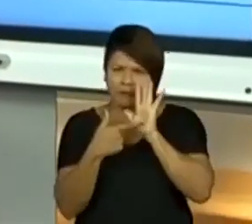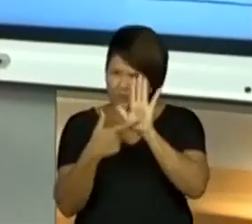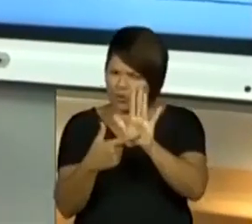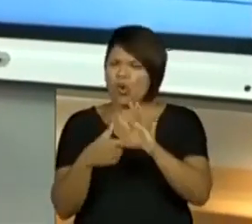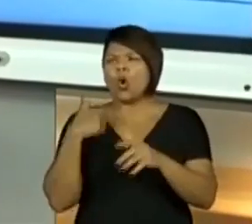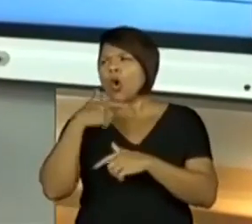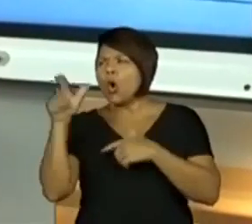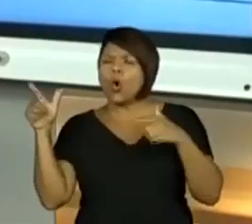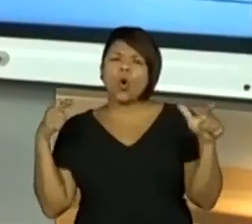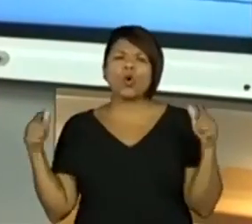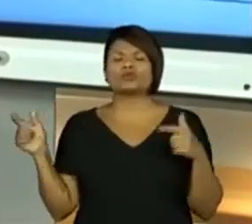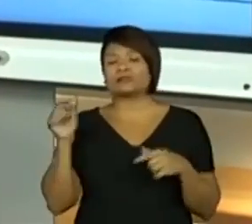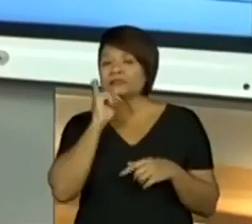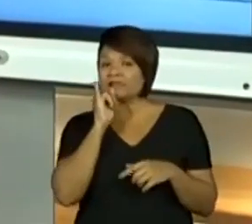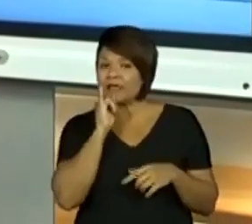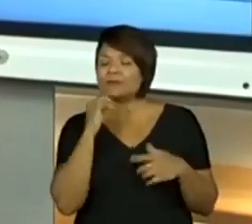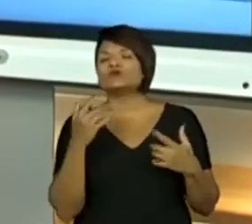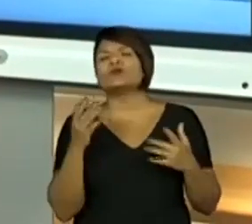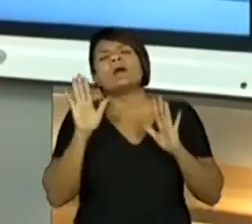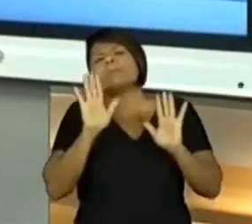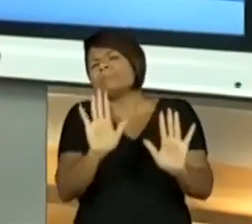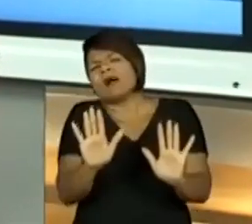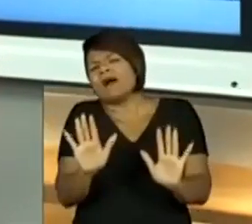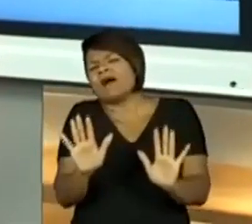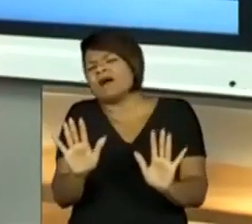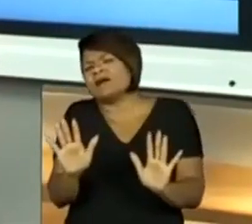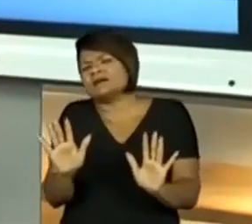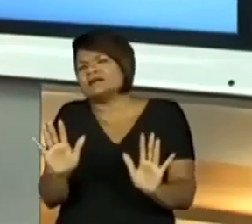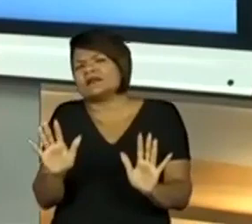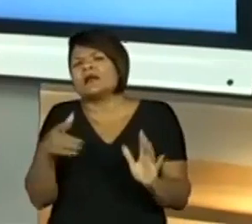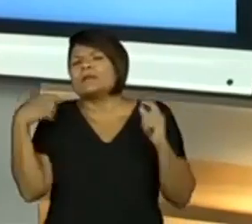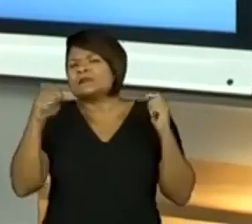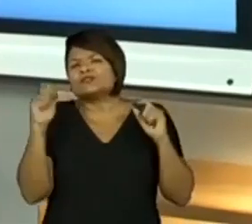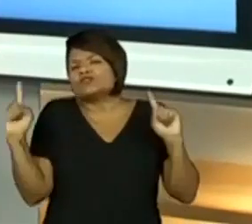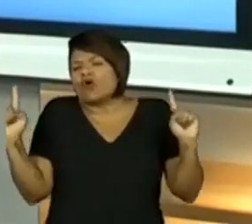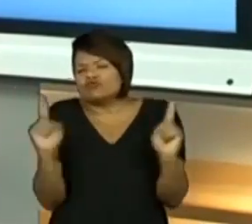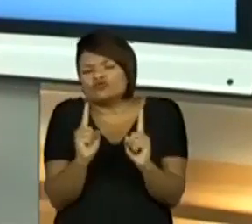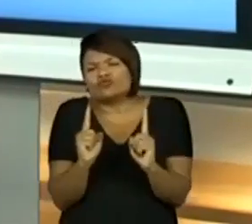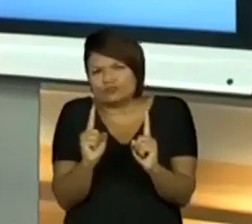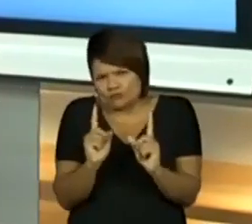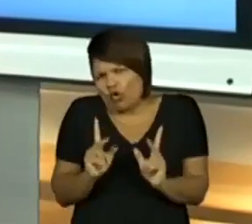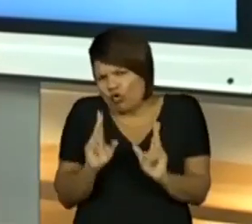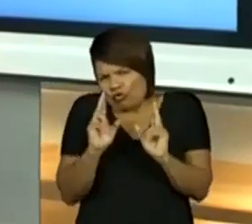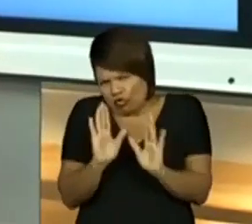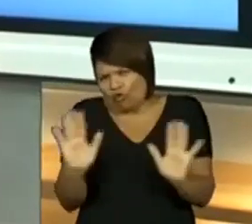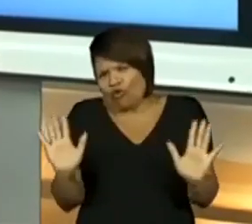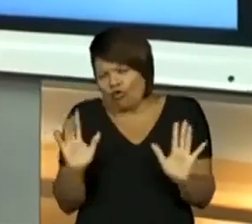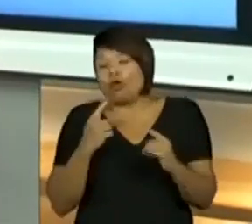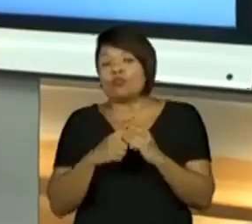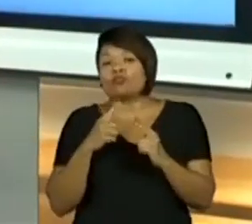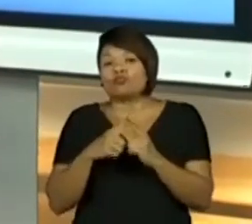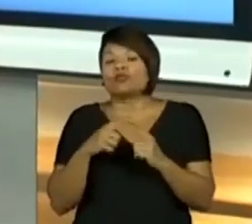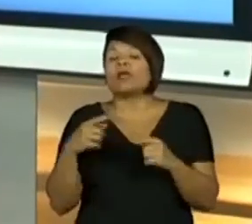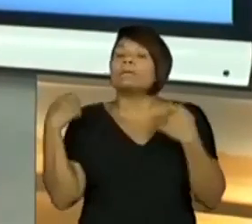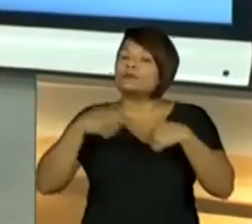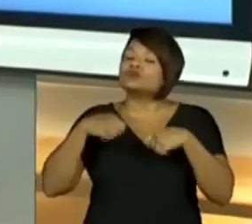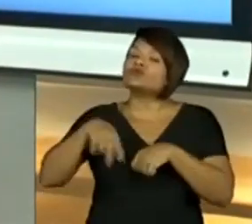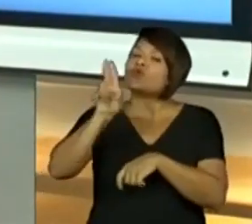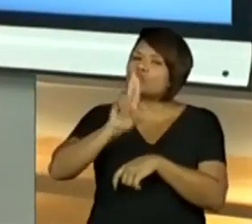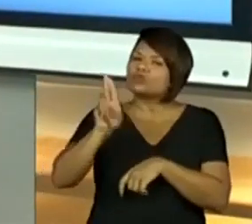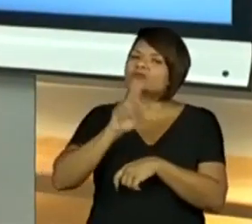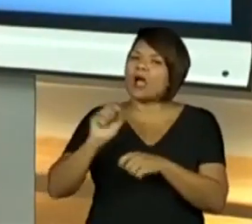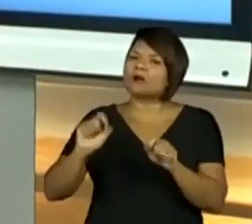mostrar para vocês, tá? E tivemos aqui que utilizar esse dispositivo